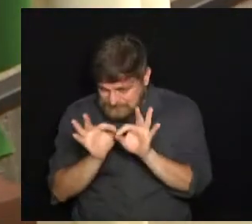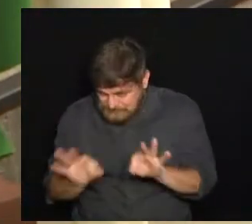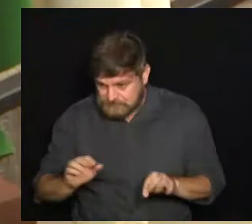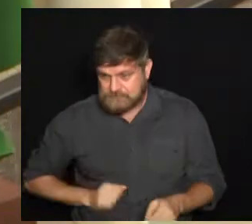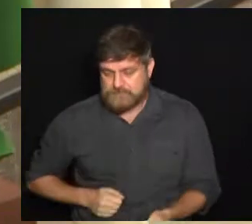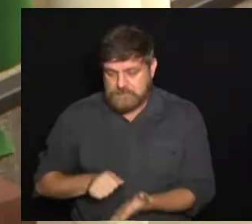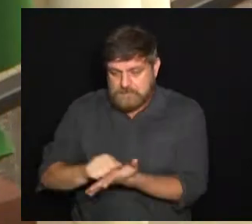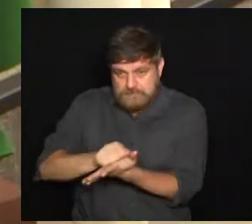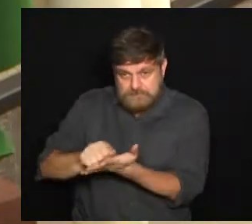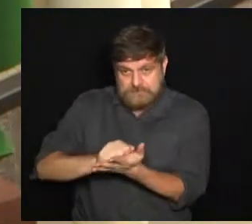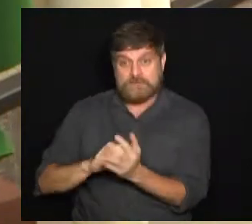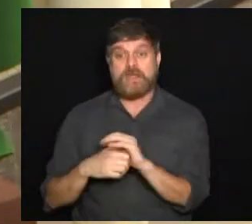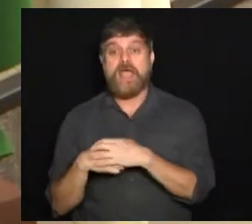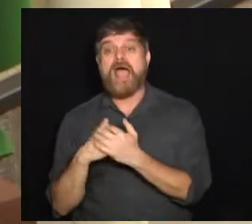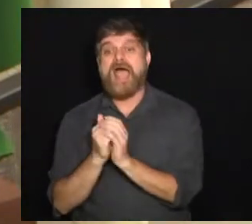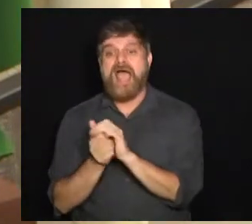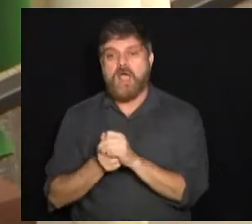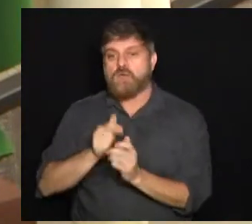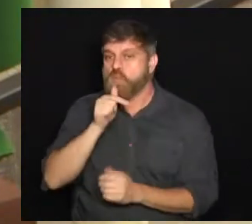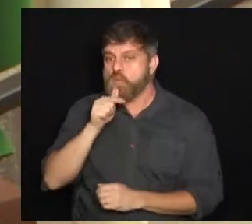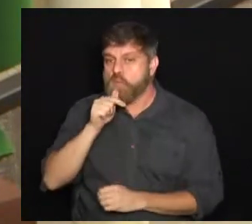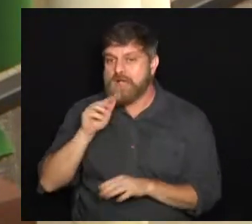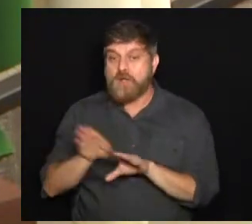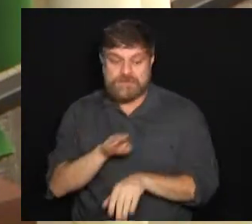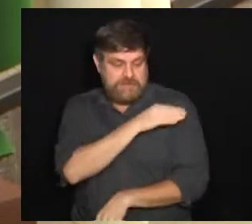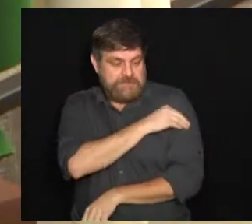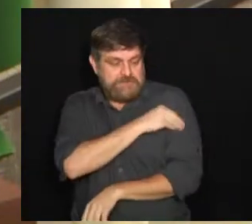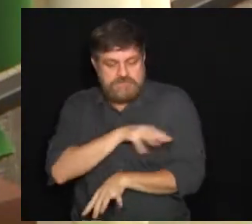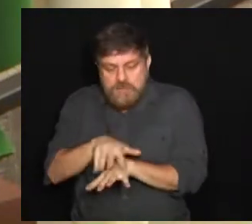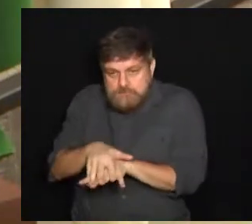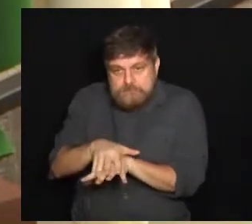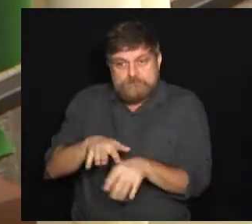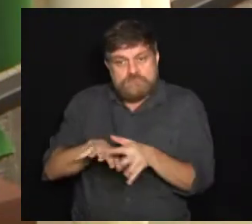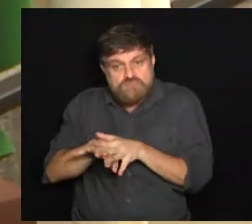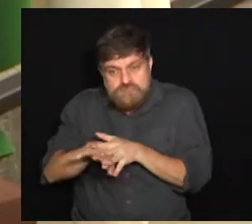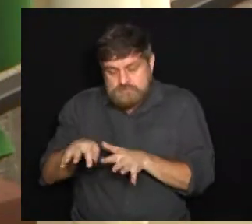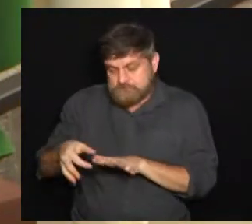usar o álcool gel, as pessoas também devem tomar nessa rotina?